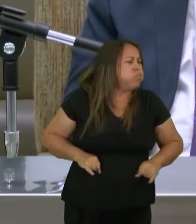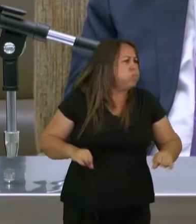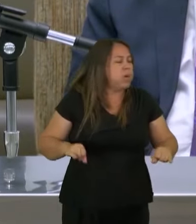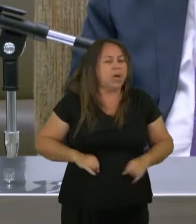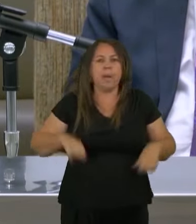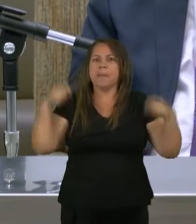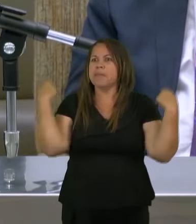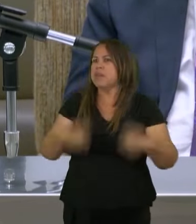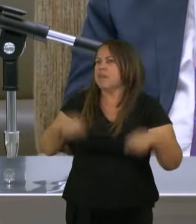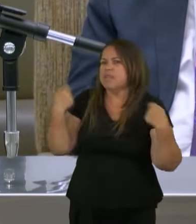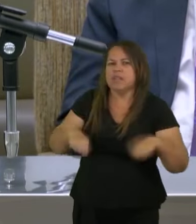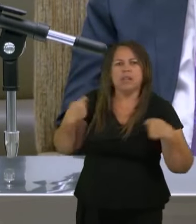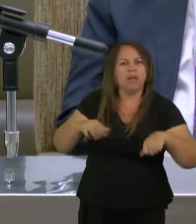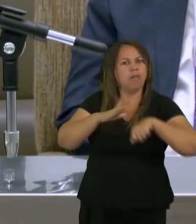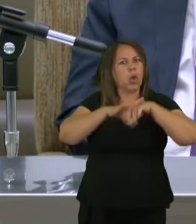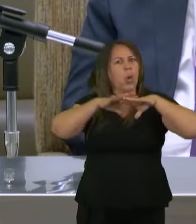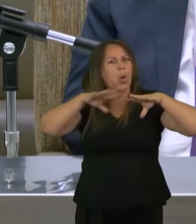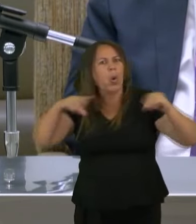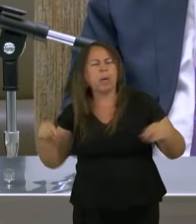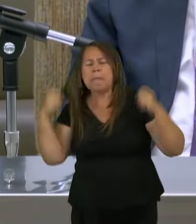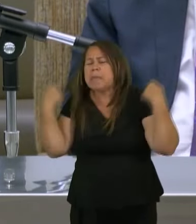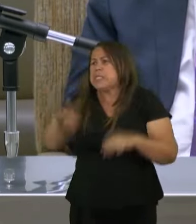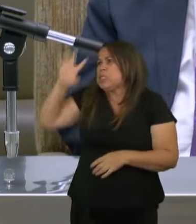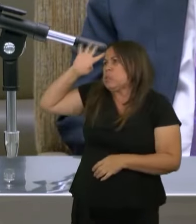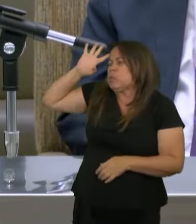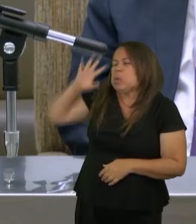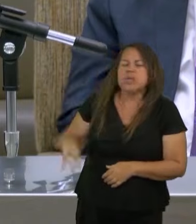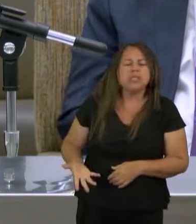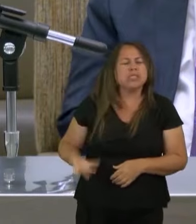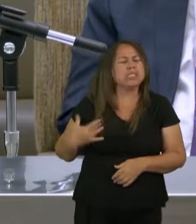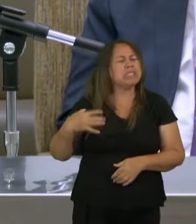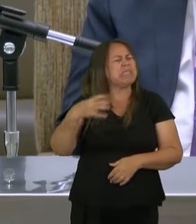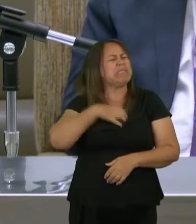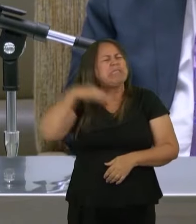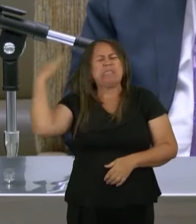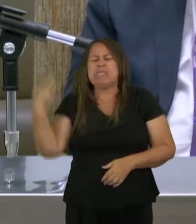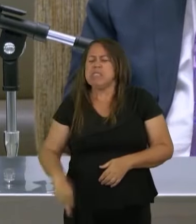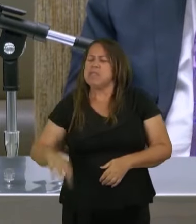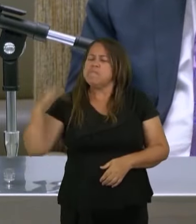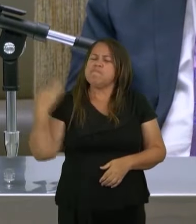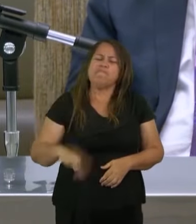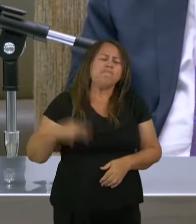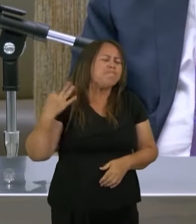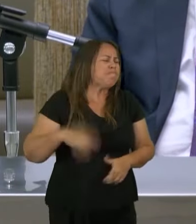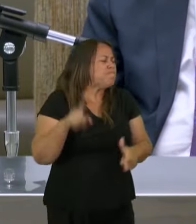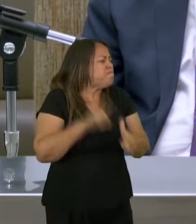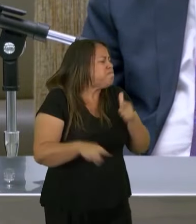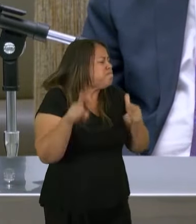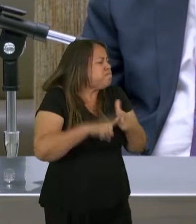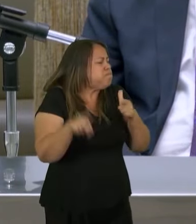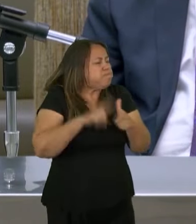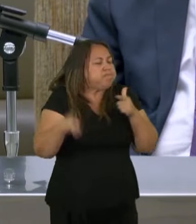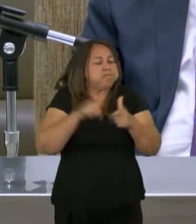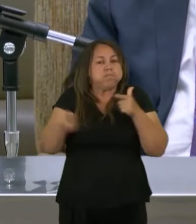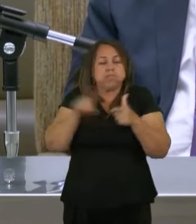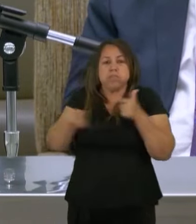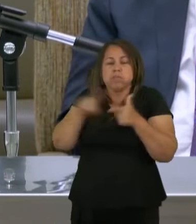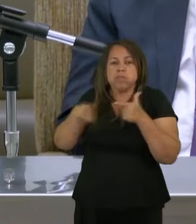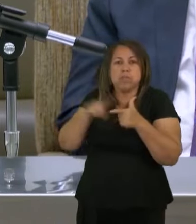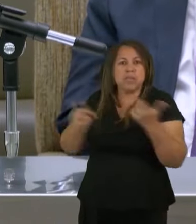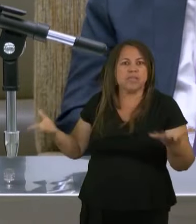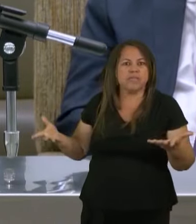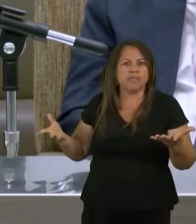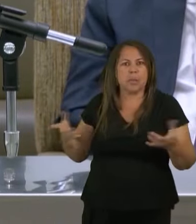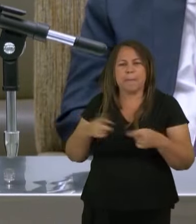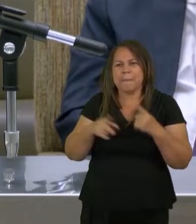cura, a solução para a sua dor, para o seu problema. A